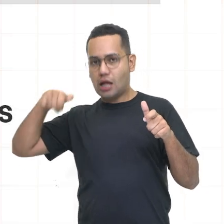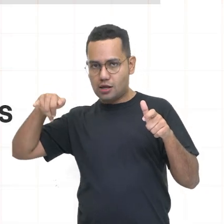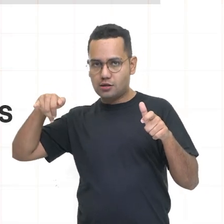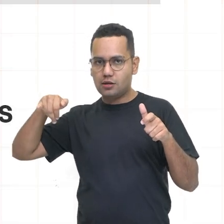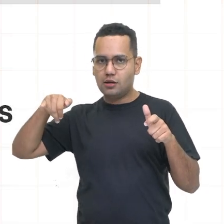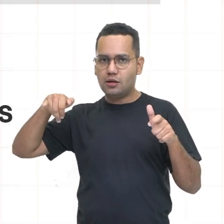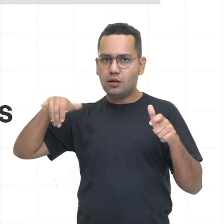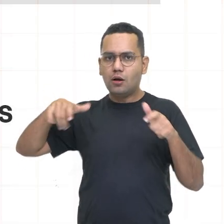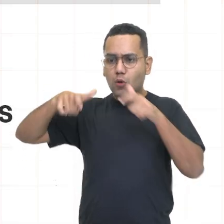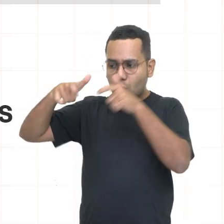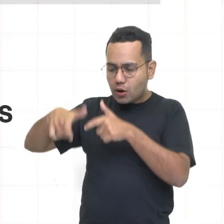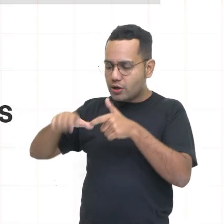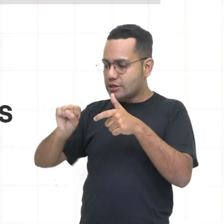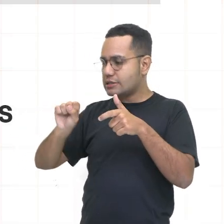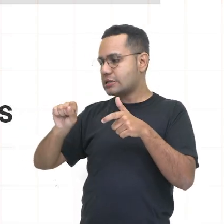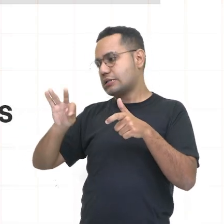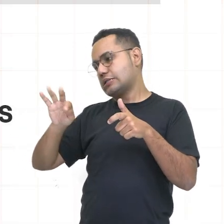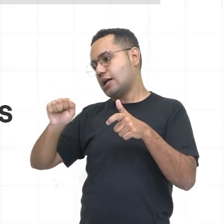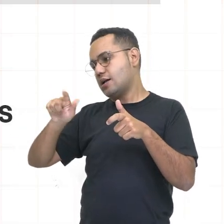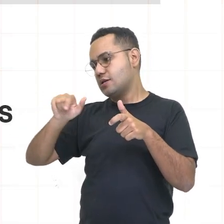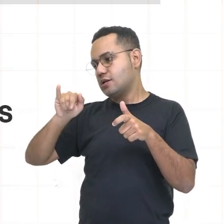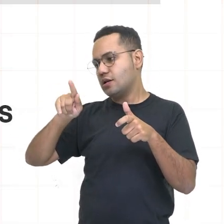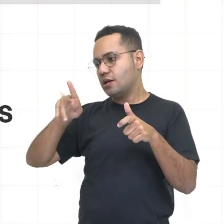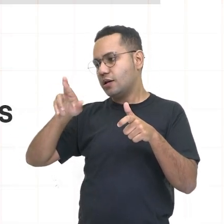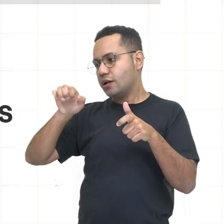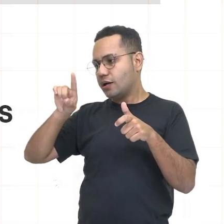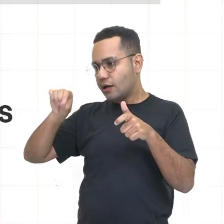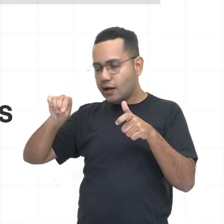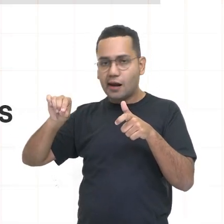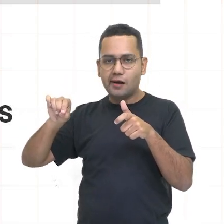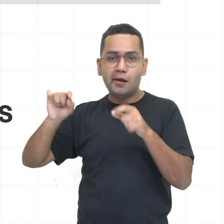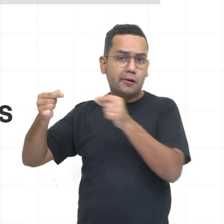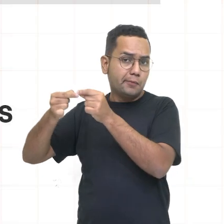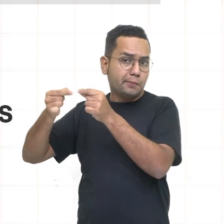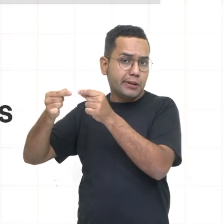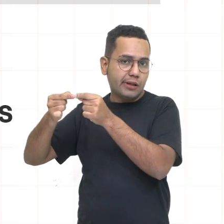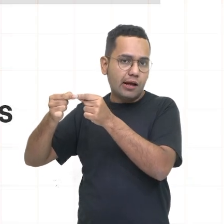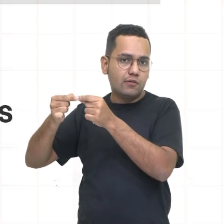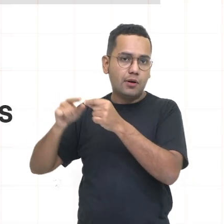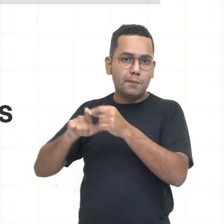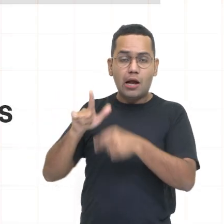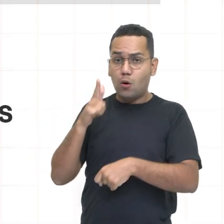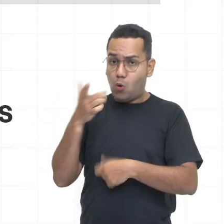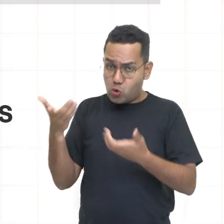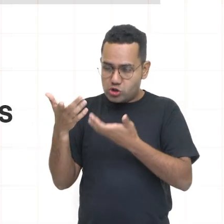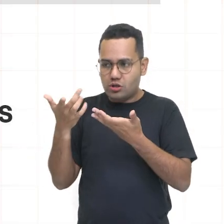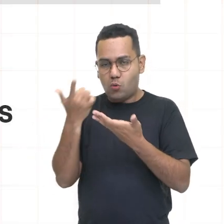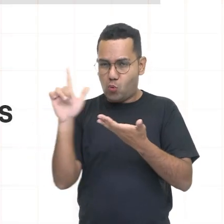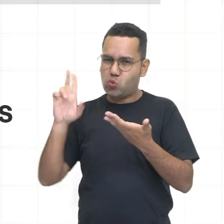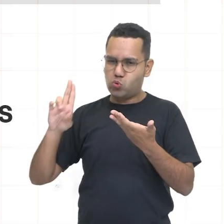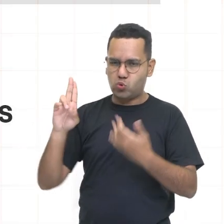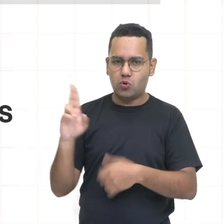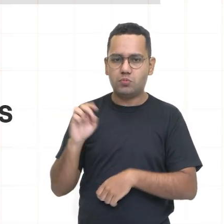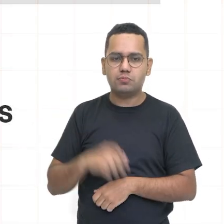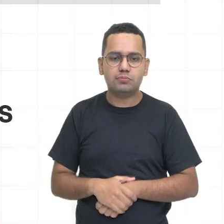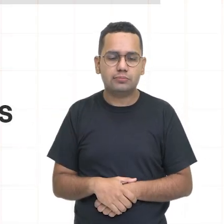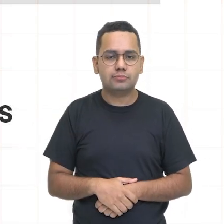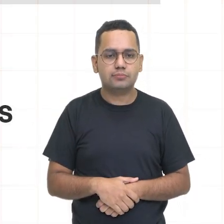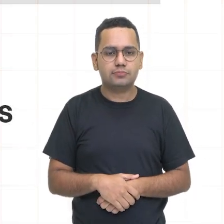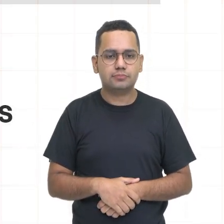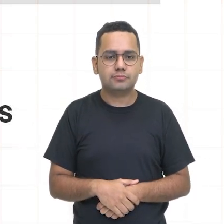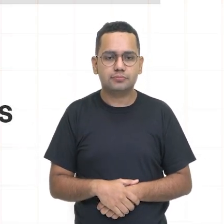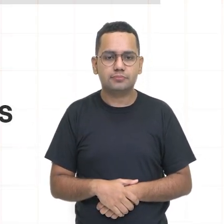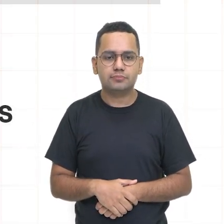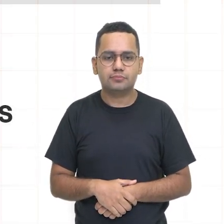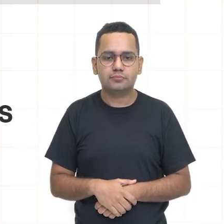de Stalin. Atualmente essa cidade recebe o nome de Volgogrado, ok? Então, se as tropas alemãs